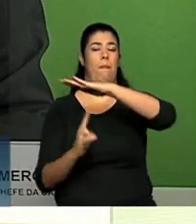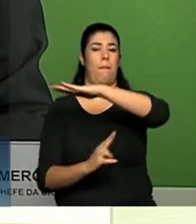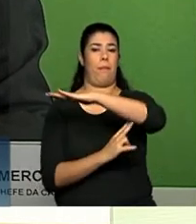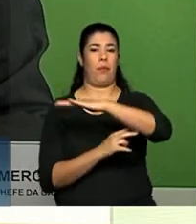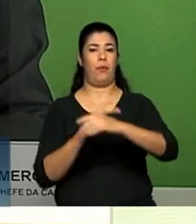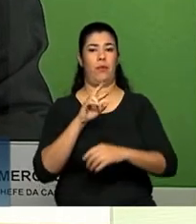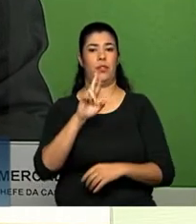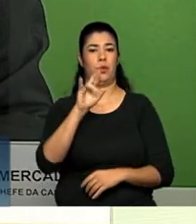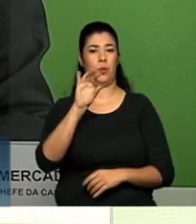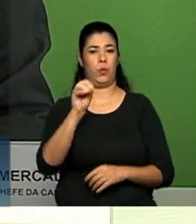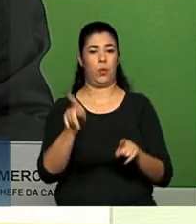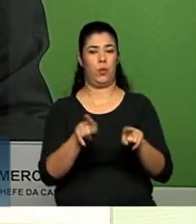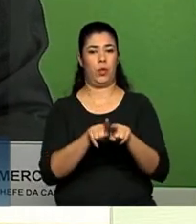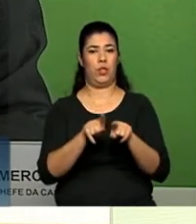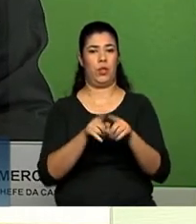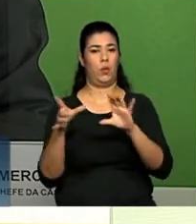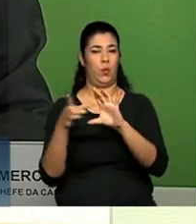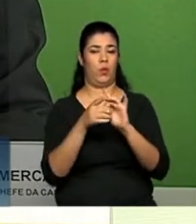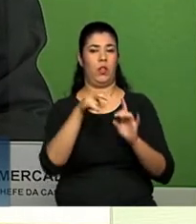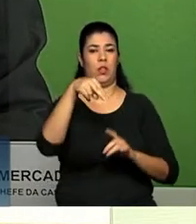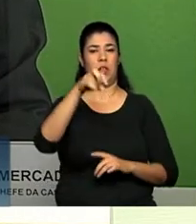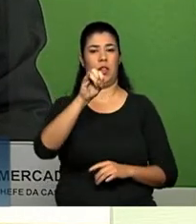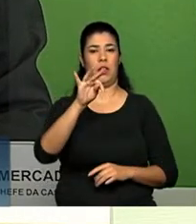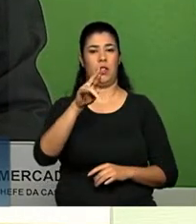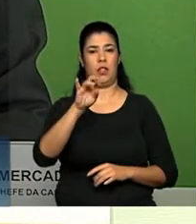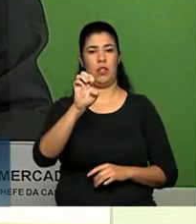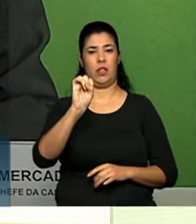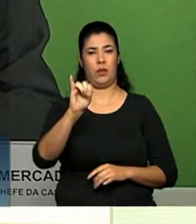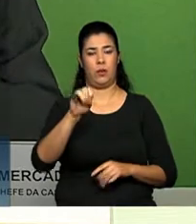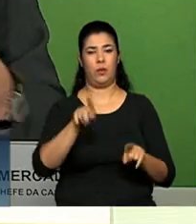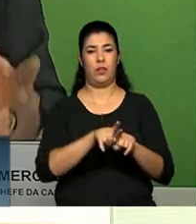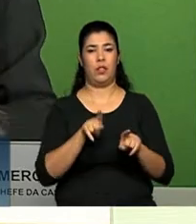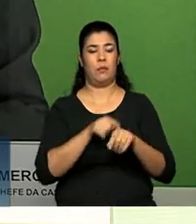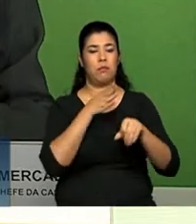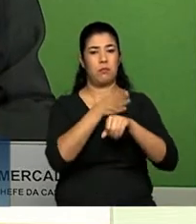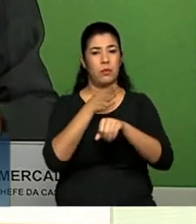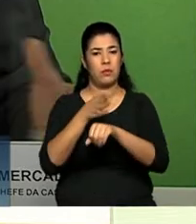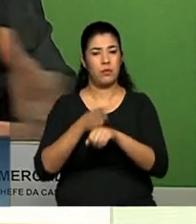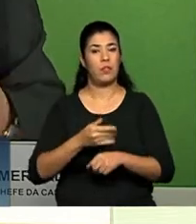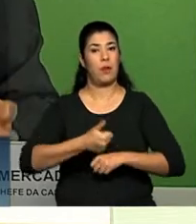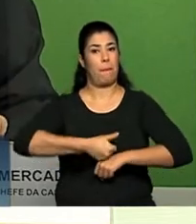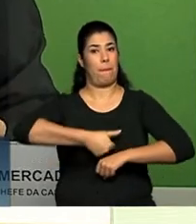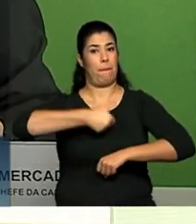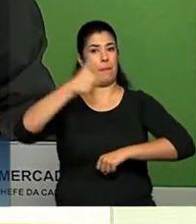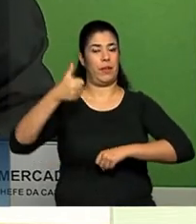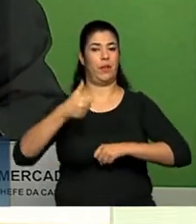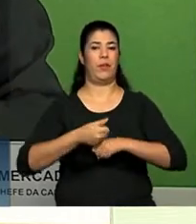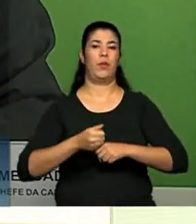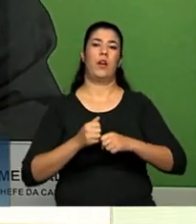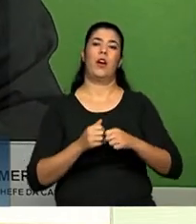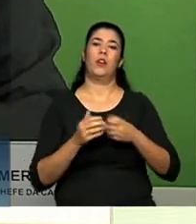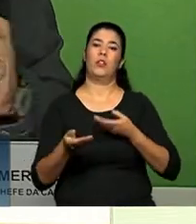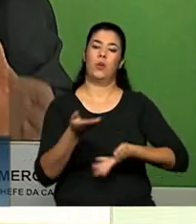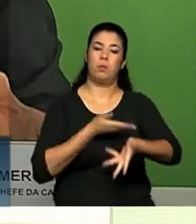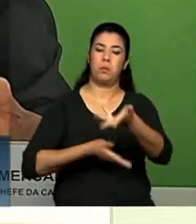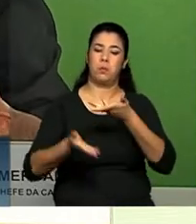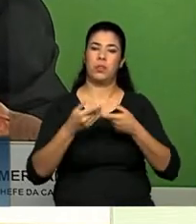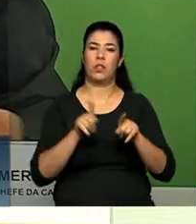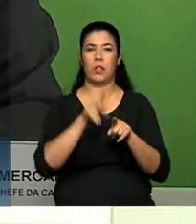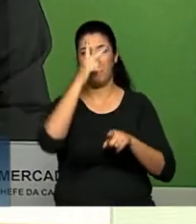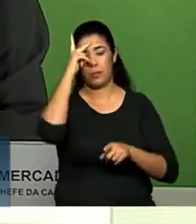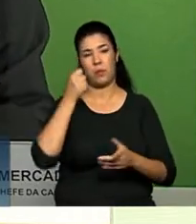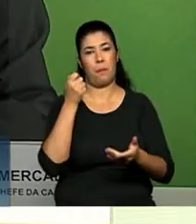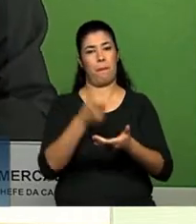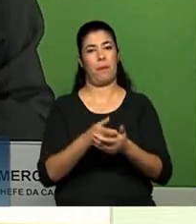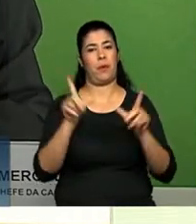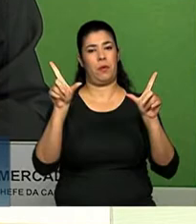um deságio muito alto, um investimento de 1,3 bilhão de reais a mais que vai melhorar uma concessão que já existia. Quer dizer, o consumidor paga